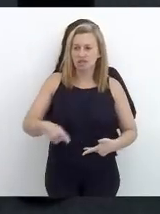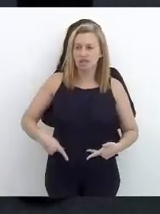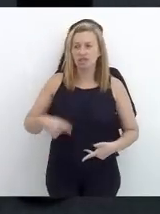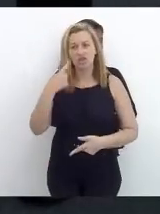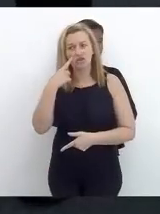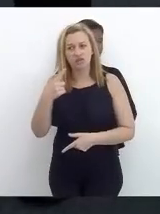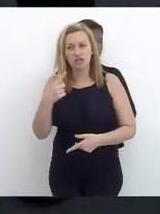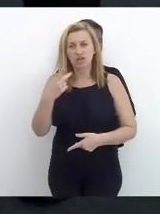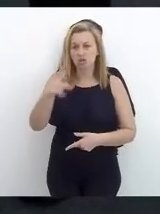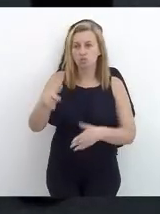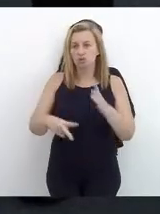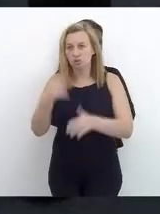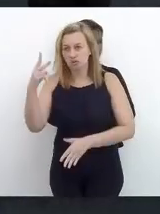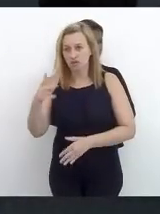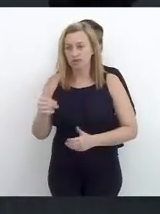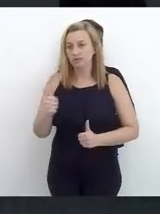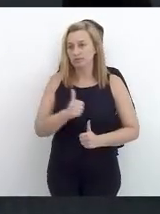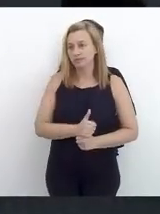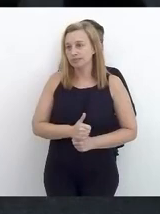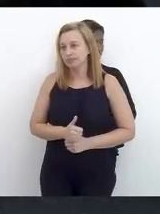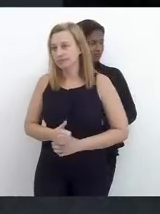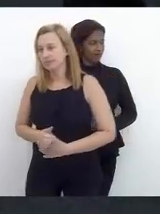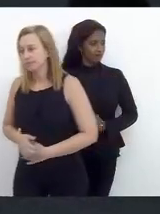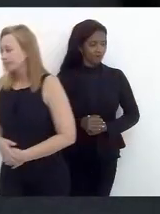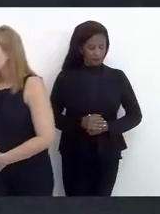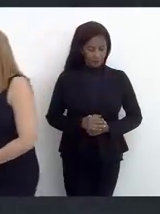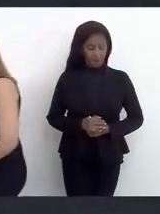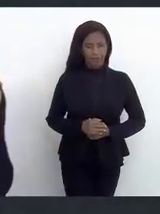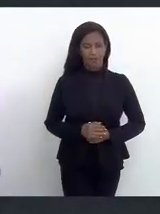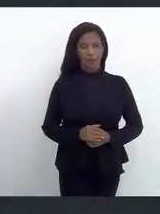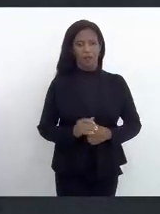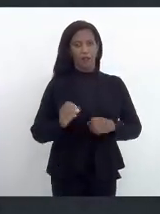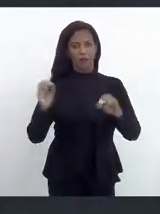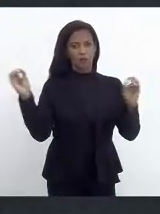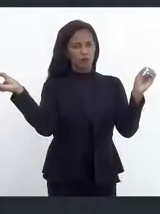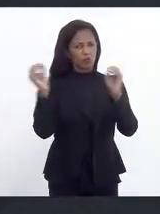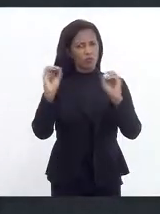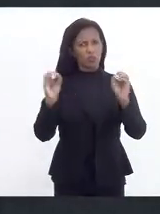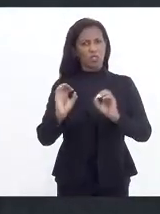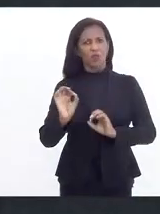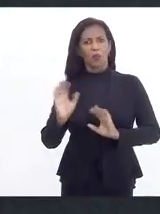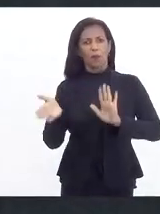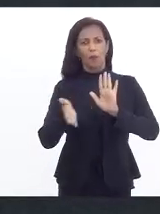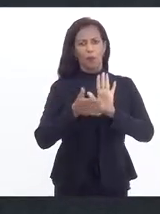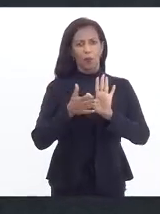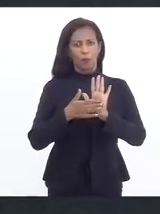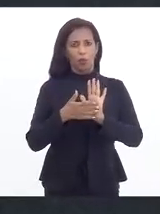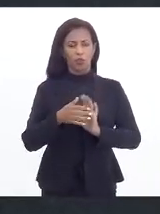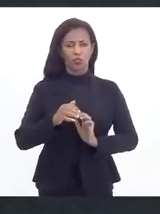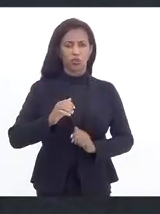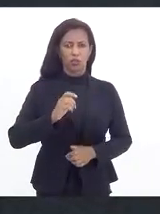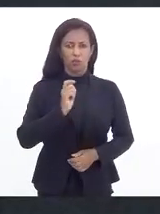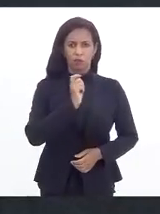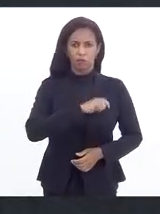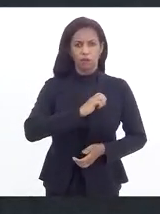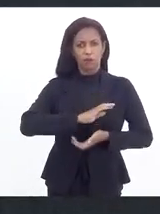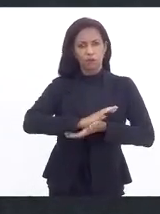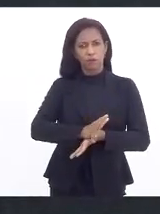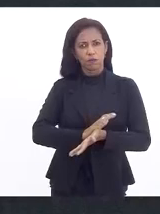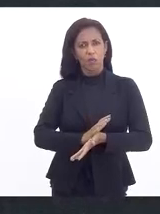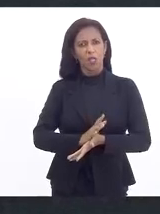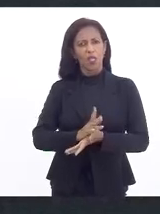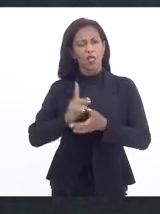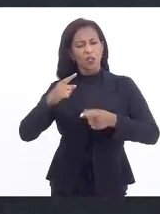inclusive a sua duas vezes. Não teve nenhum pacote de maldade aqui que tenha sido tão discutido